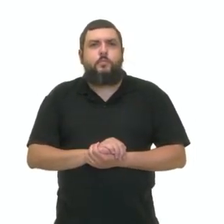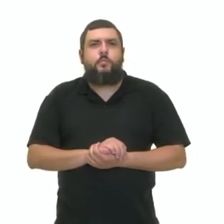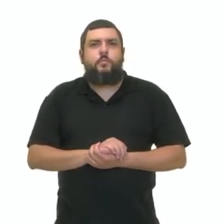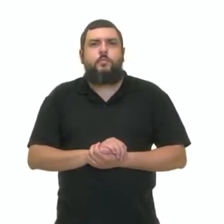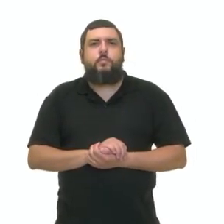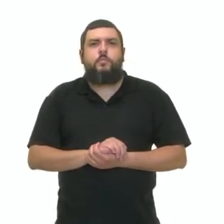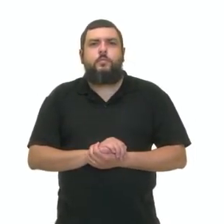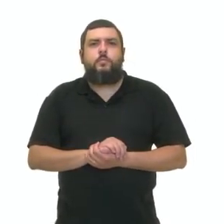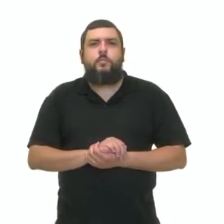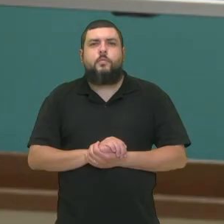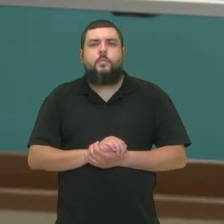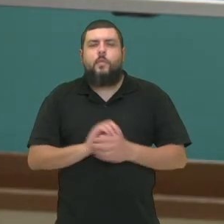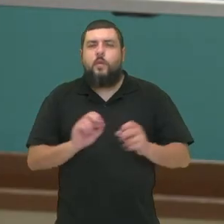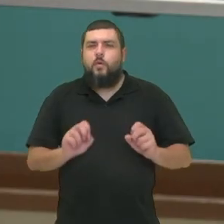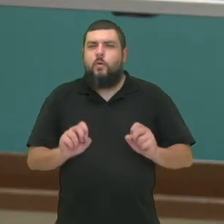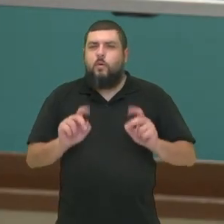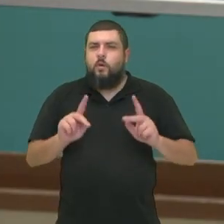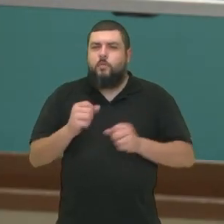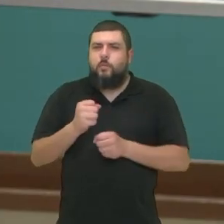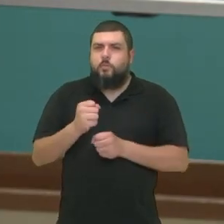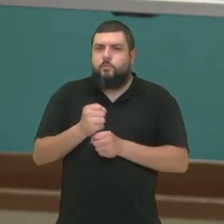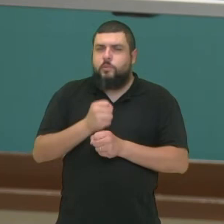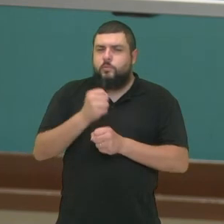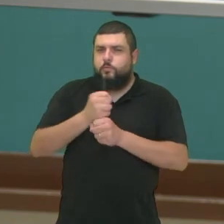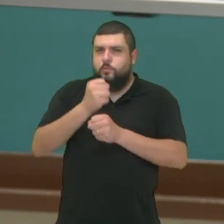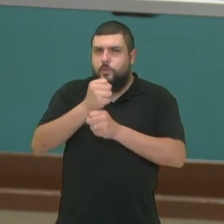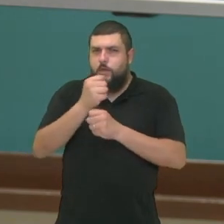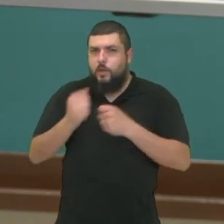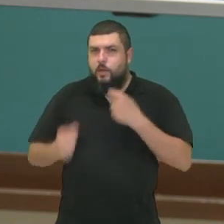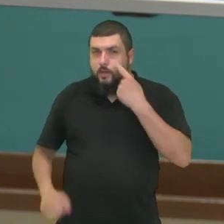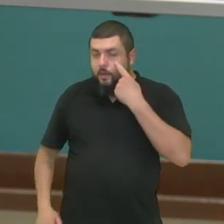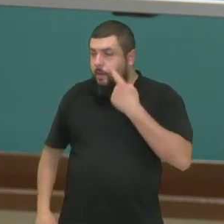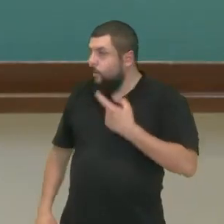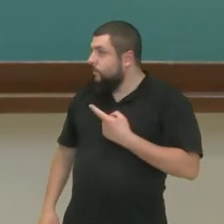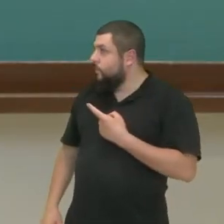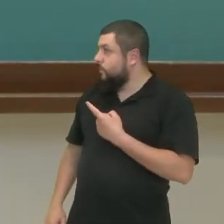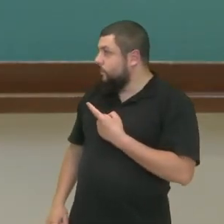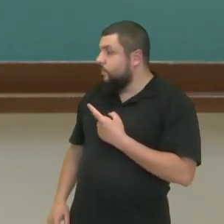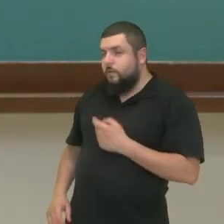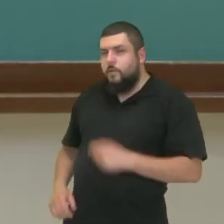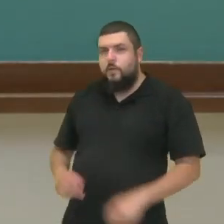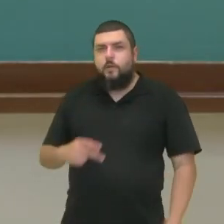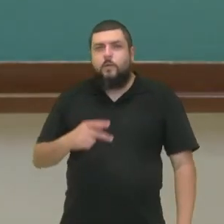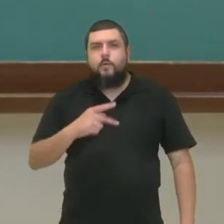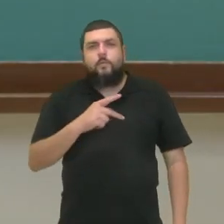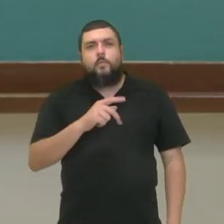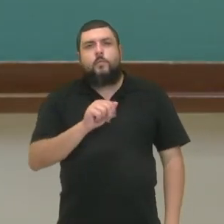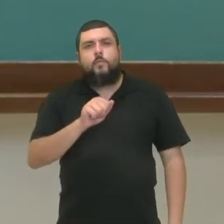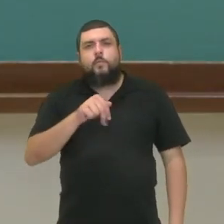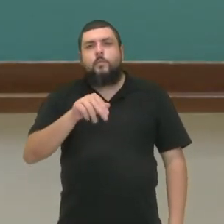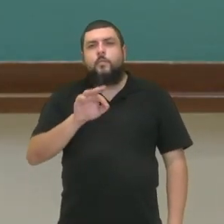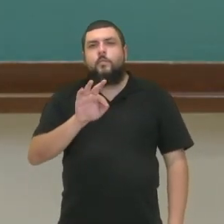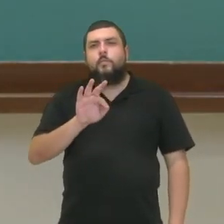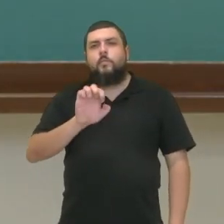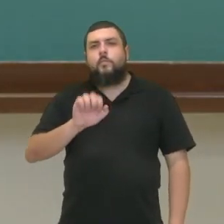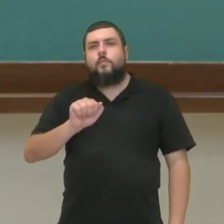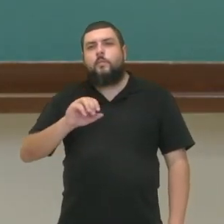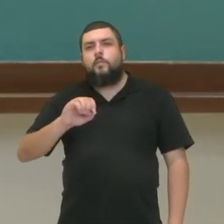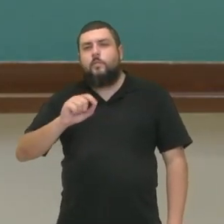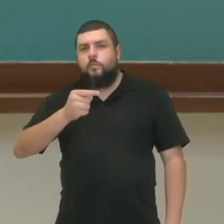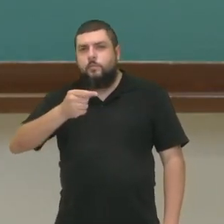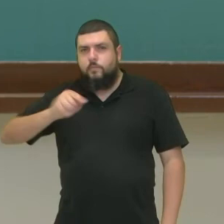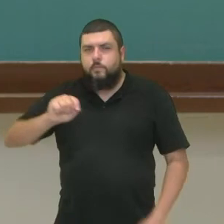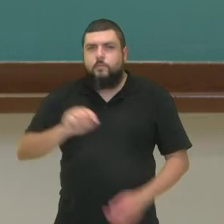muita atenção da época do Império Romano, chamado o Panteão. Outra vez, uma origem, inclusive, da palavra panteão